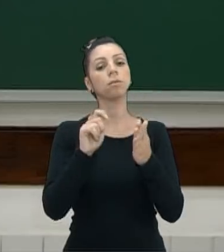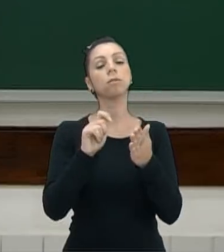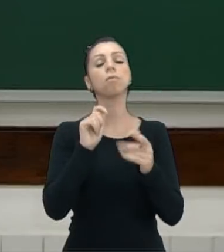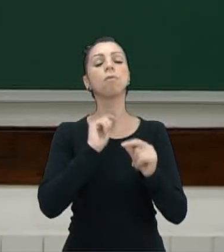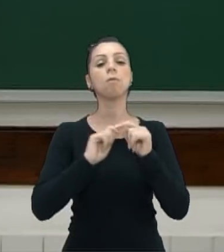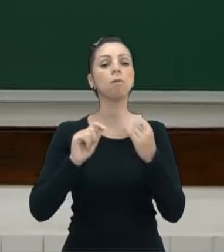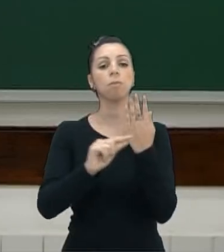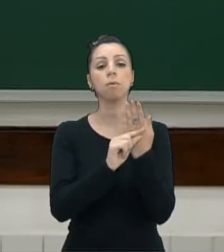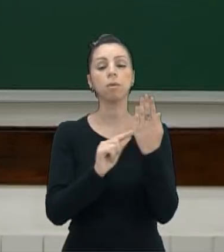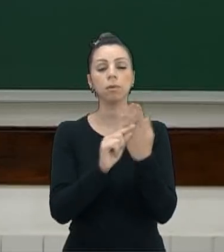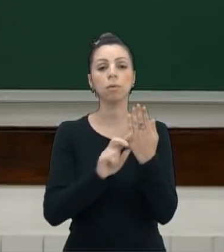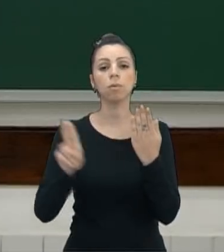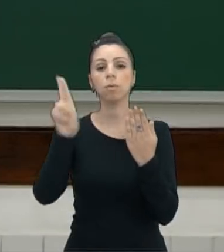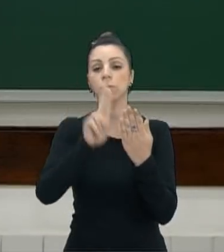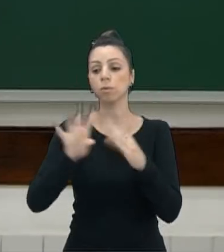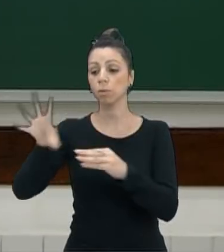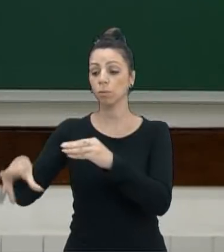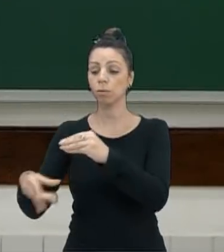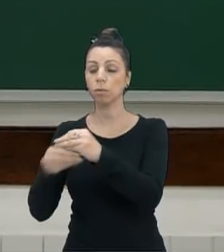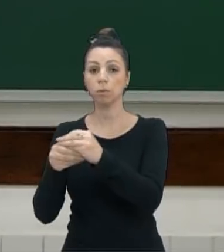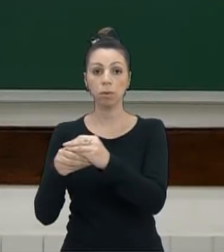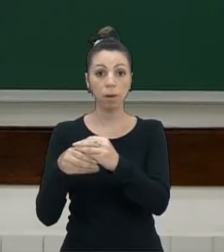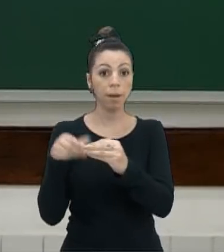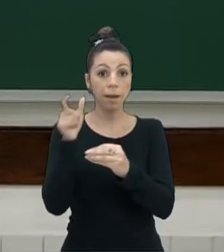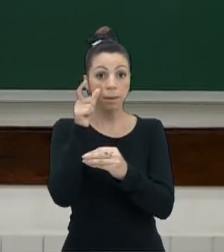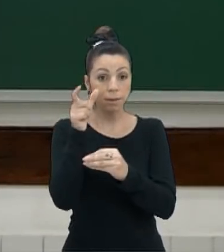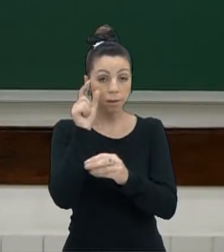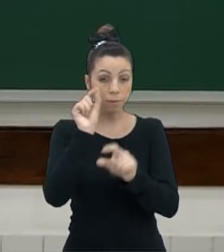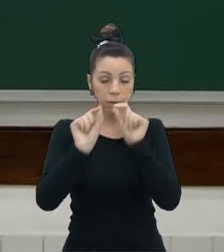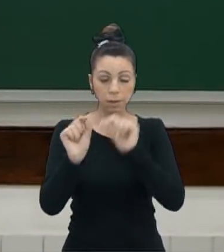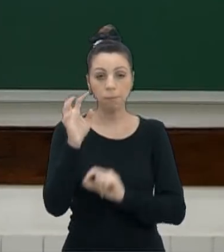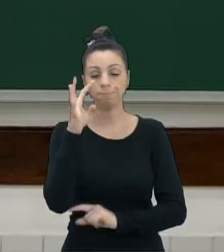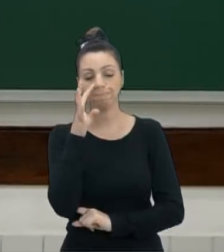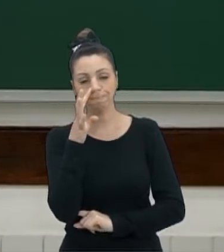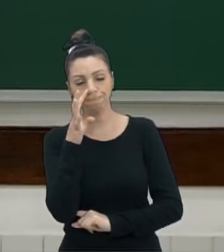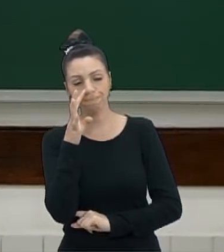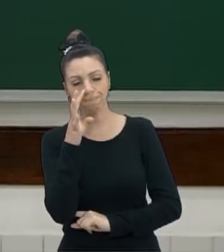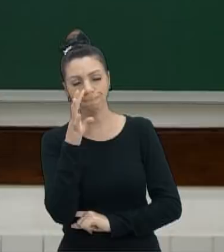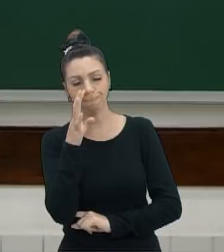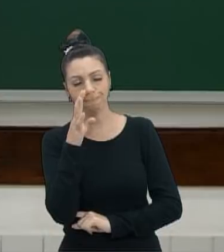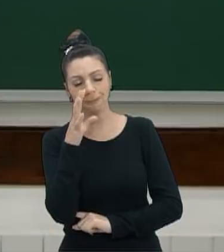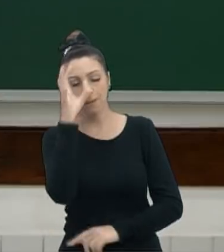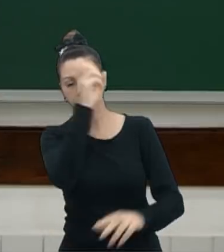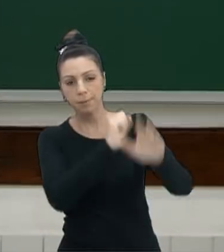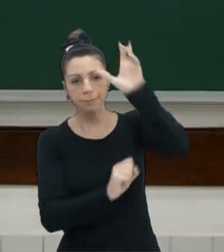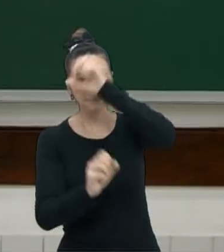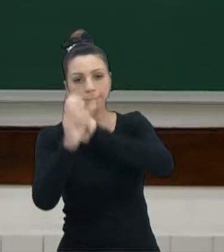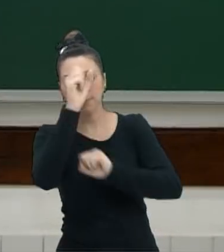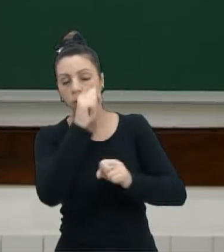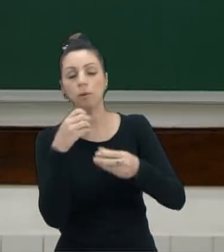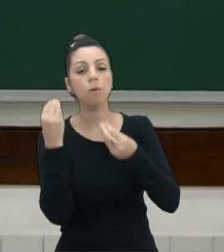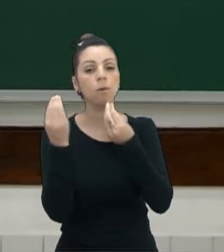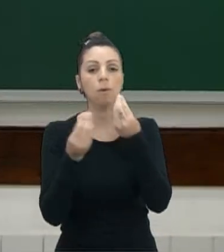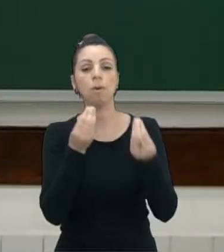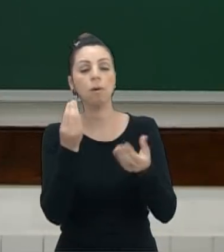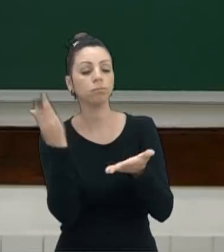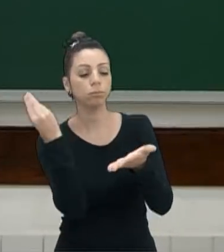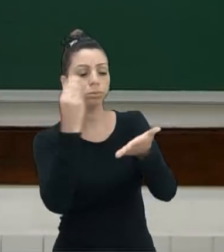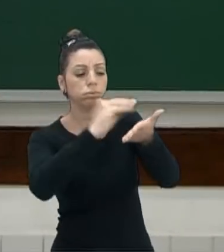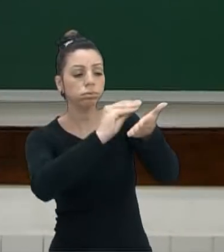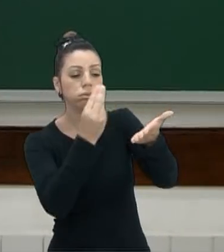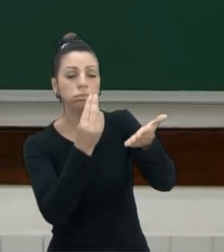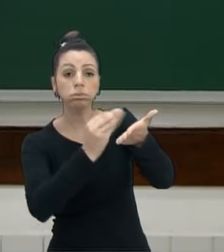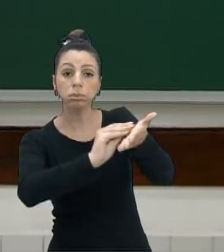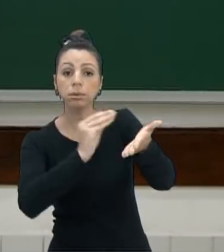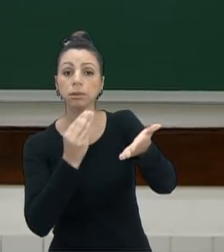oblíquo. É interessante para vocês irem aprendendo também onde que coloca o oblíquo de forma, de acordo com